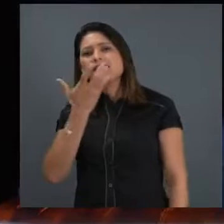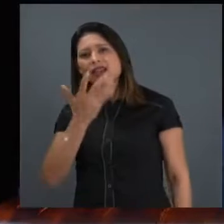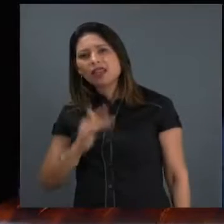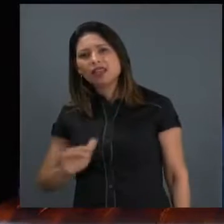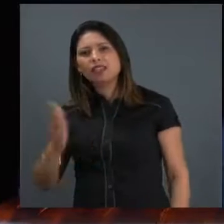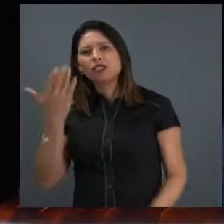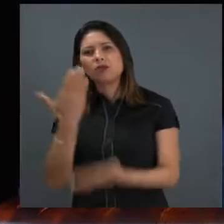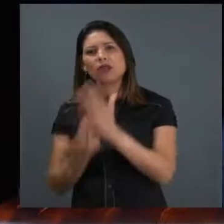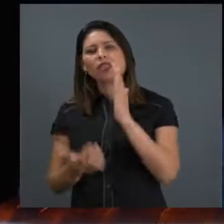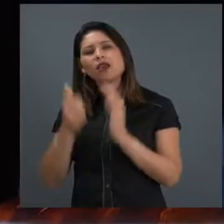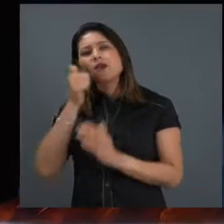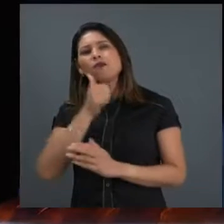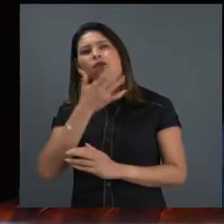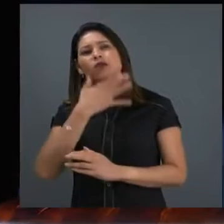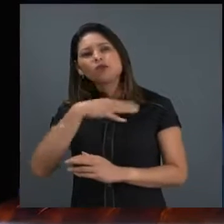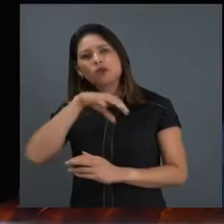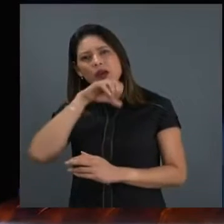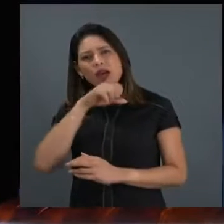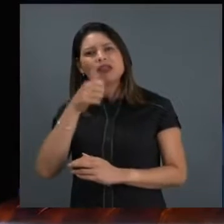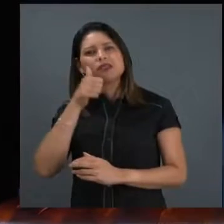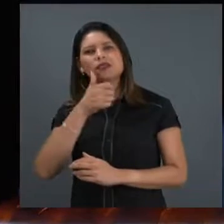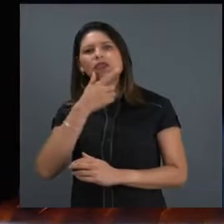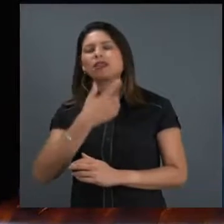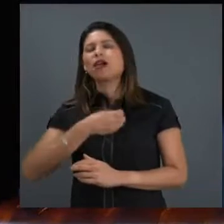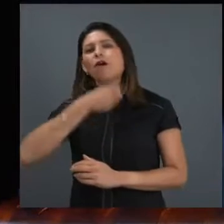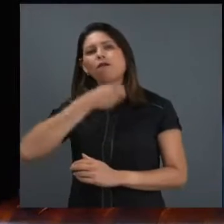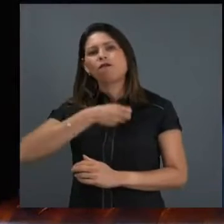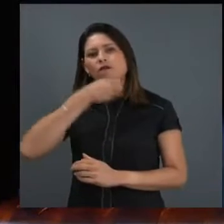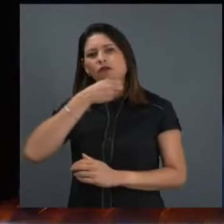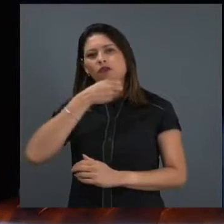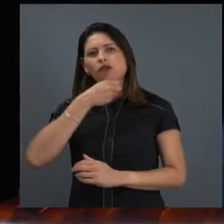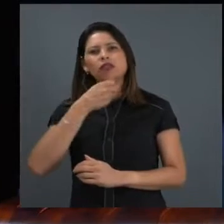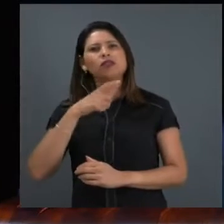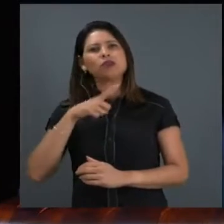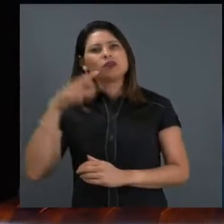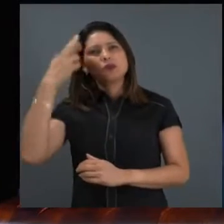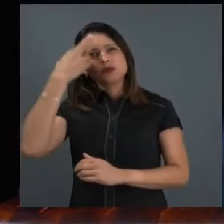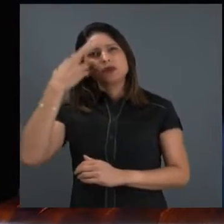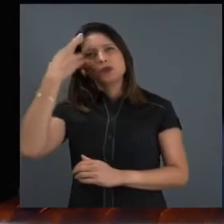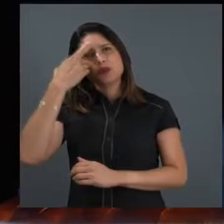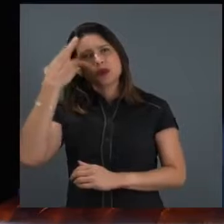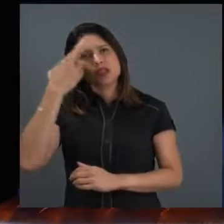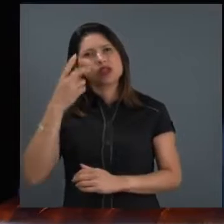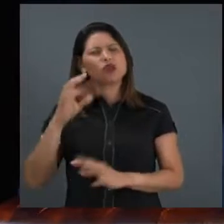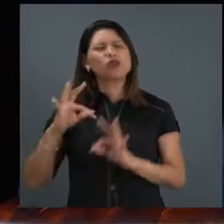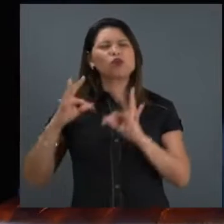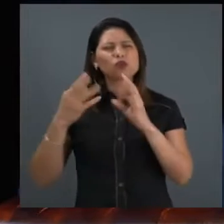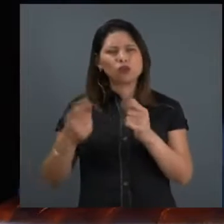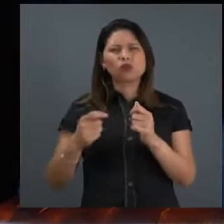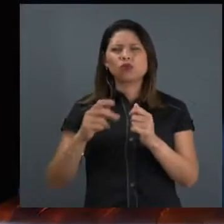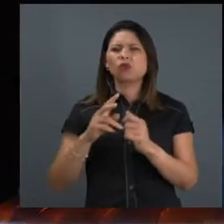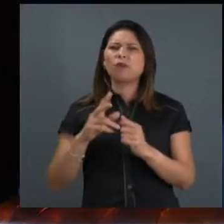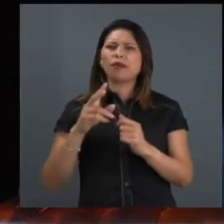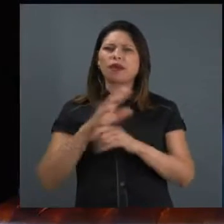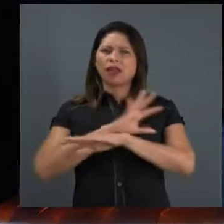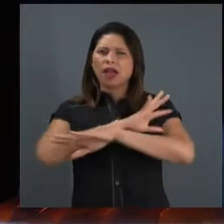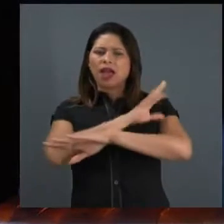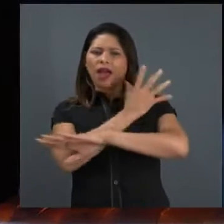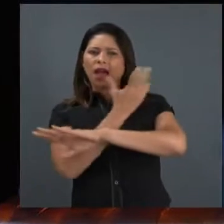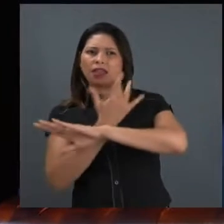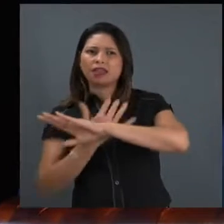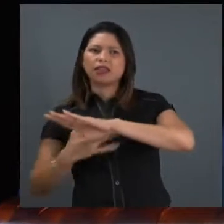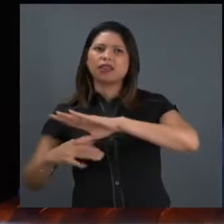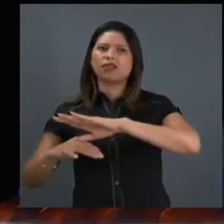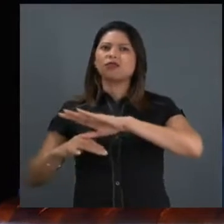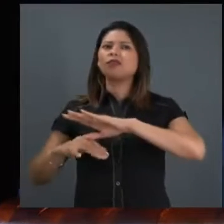avós. Jovens, idosos, lares, sonhos varridos pela força da natureza, que há